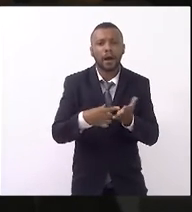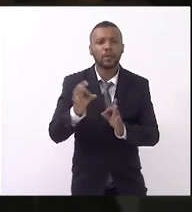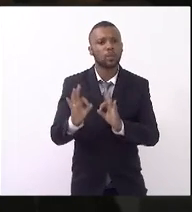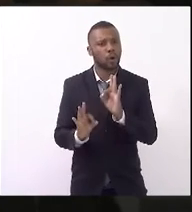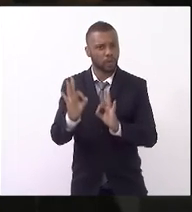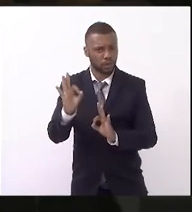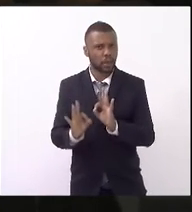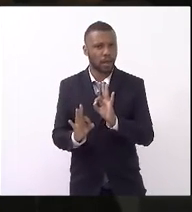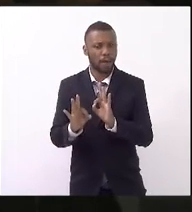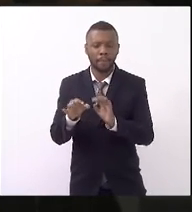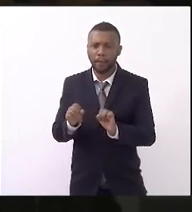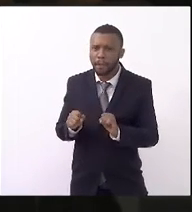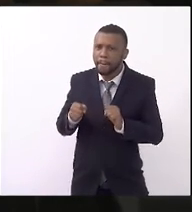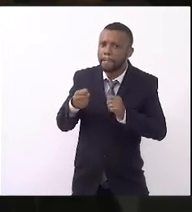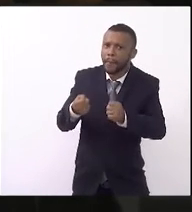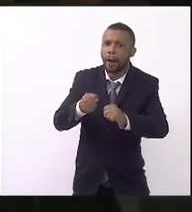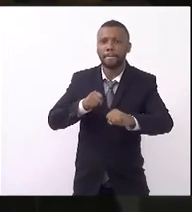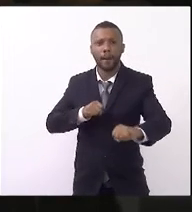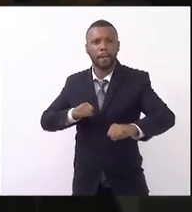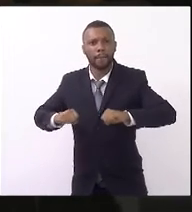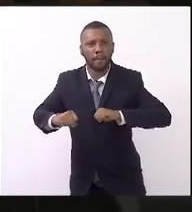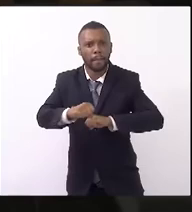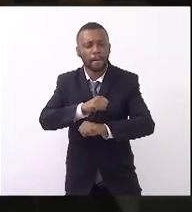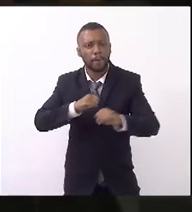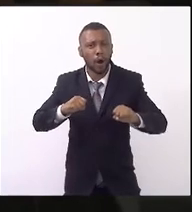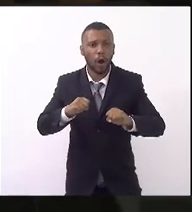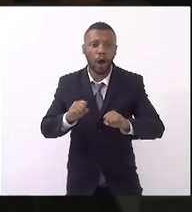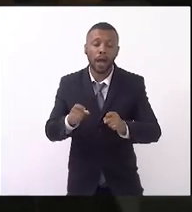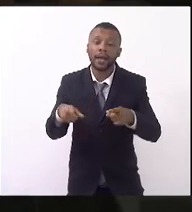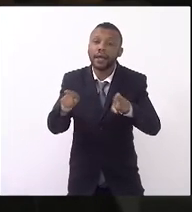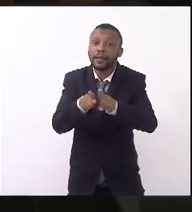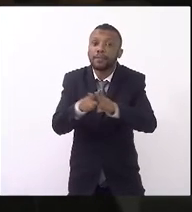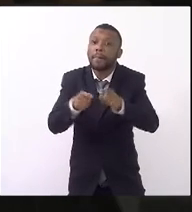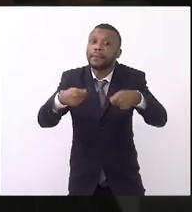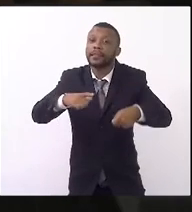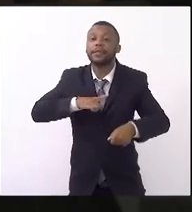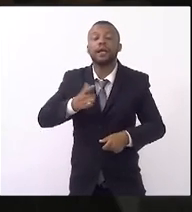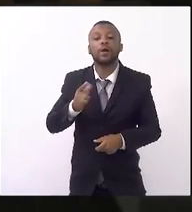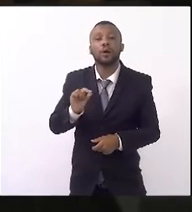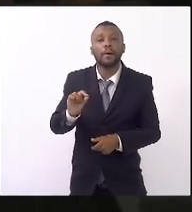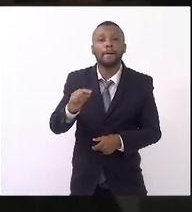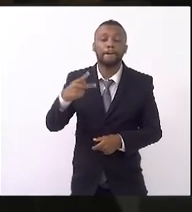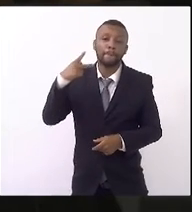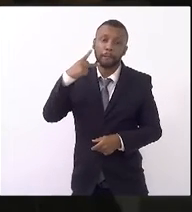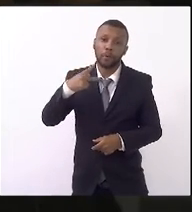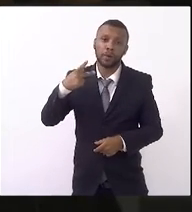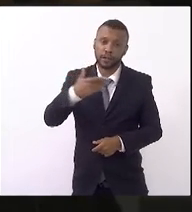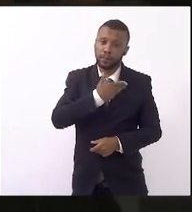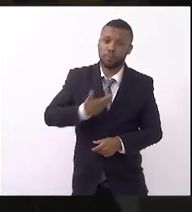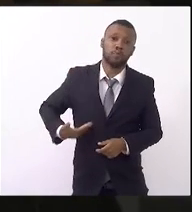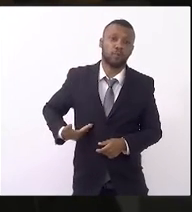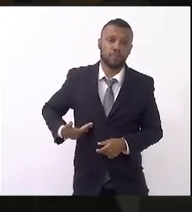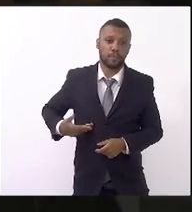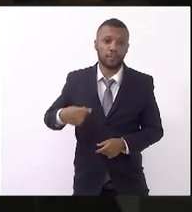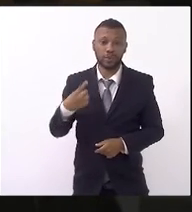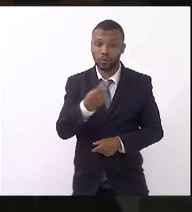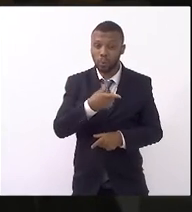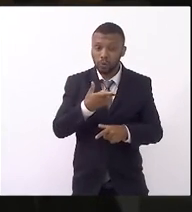para esse enfrentamento. E tem que ter políticas públicas para que as nossas cidades sejam mais